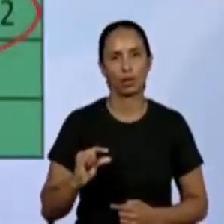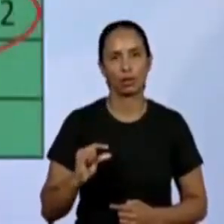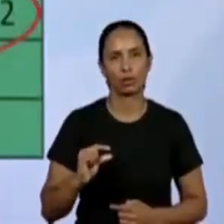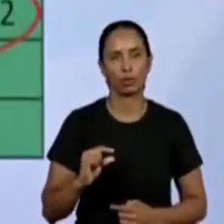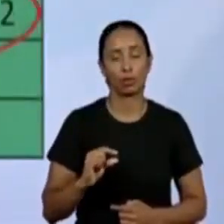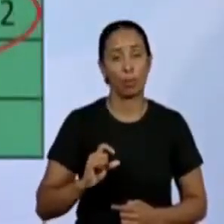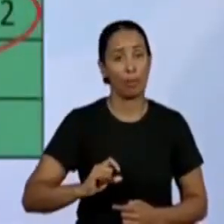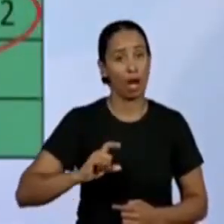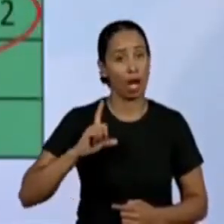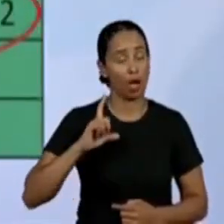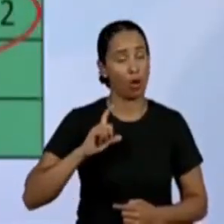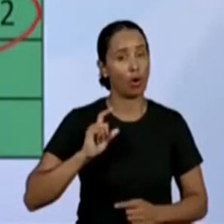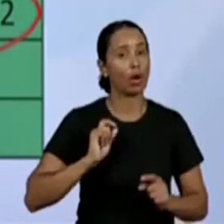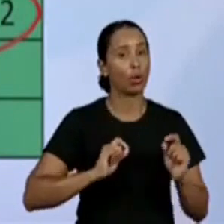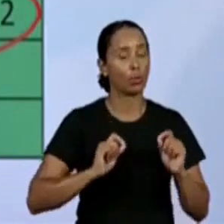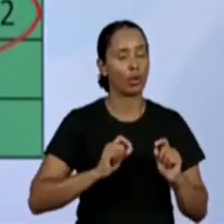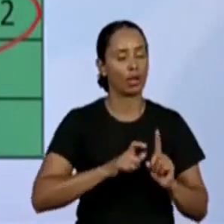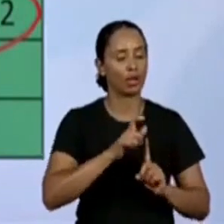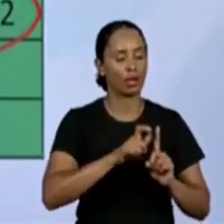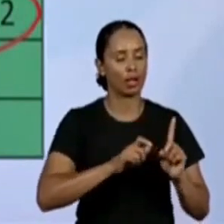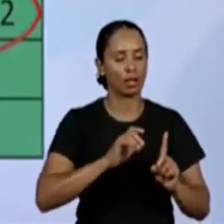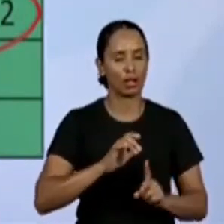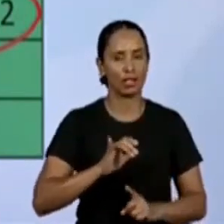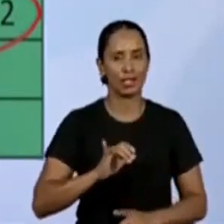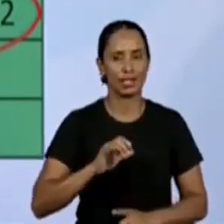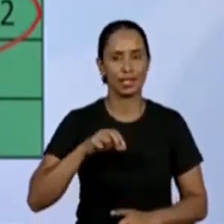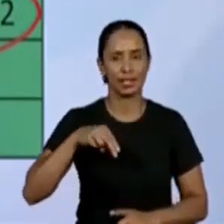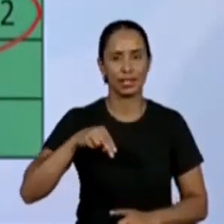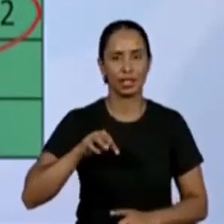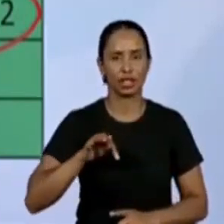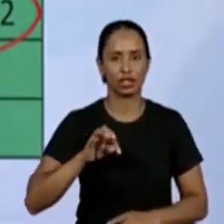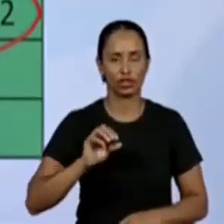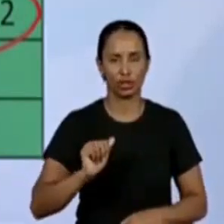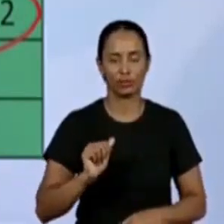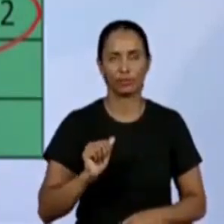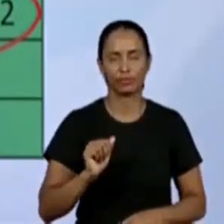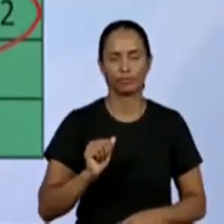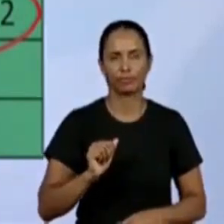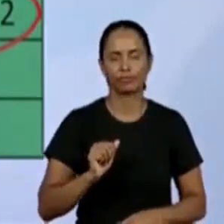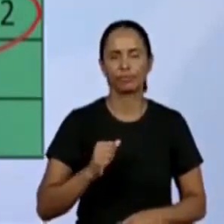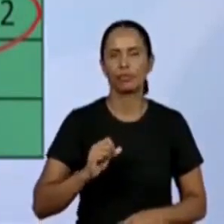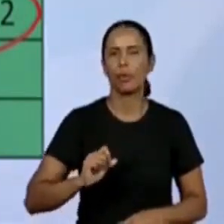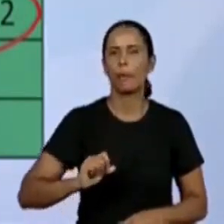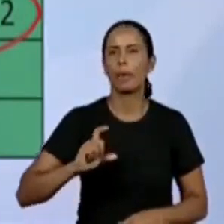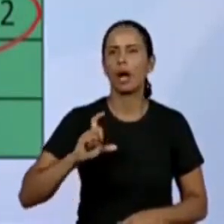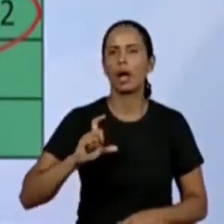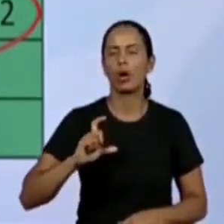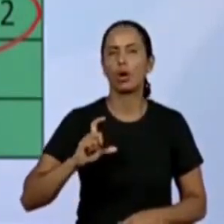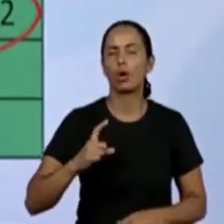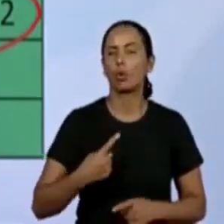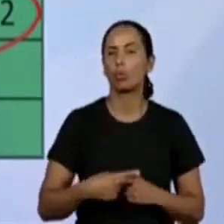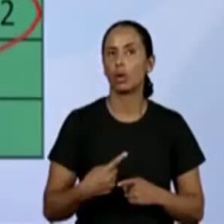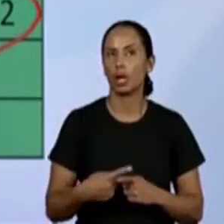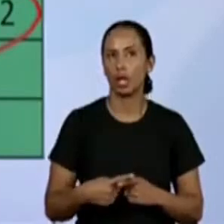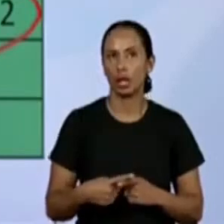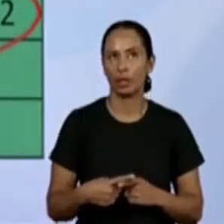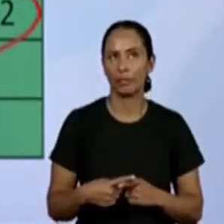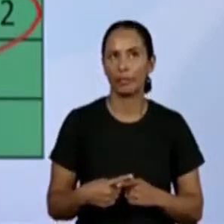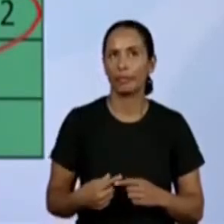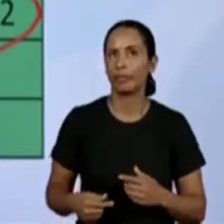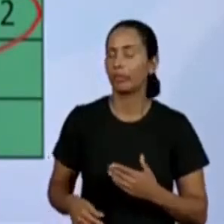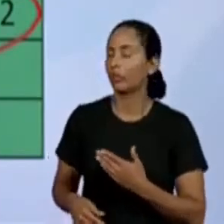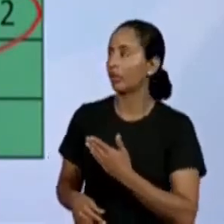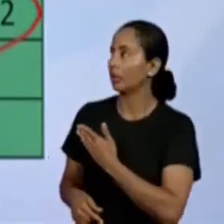Ó, eu olhei todos, o maior número era da Cíntia. Por que era o maior? Porque na dezena aqui,